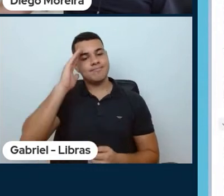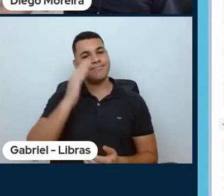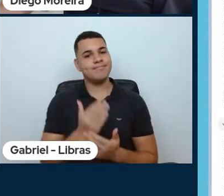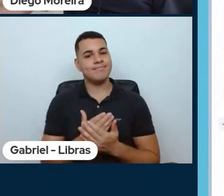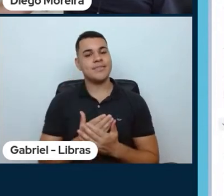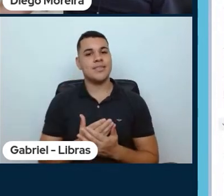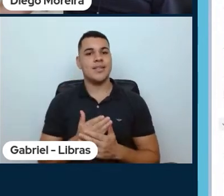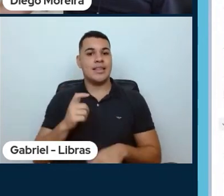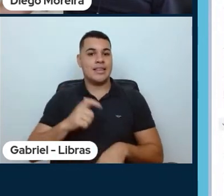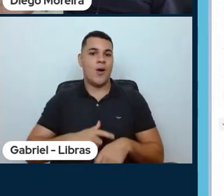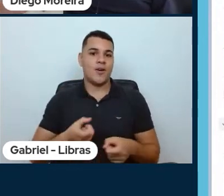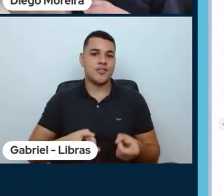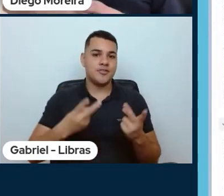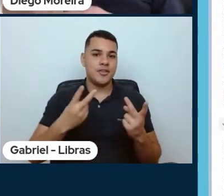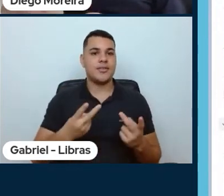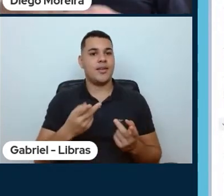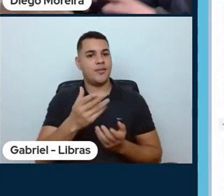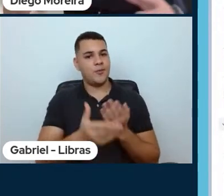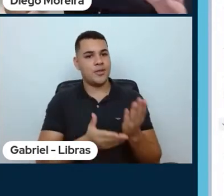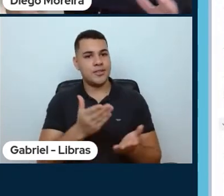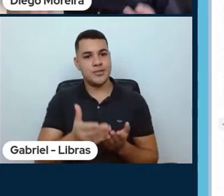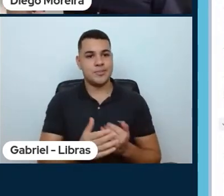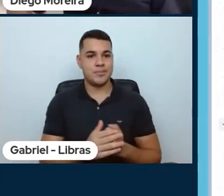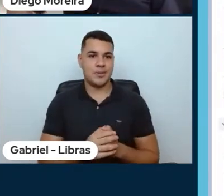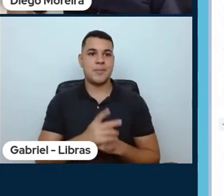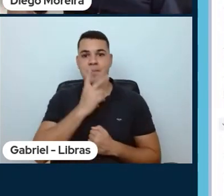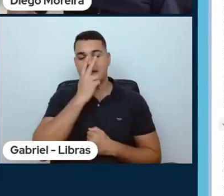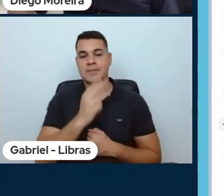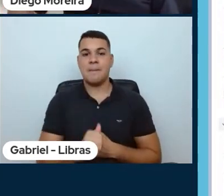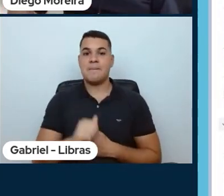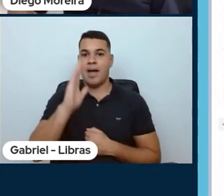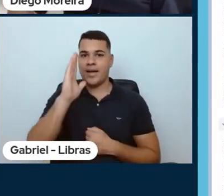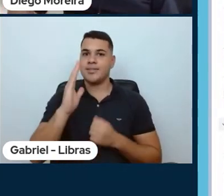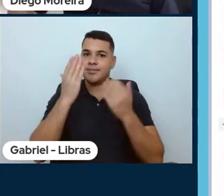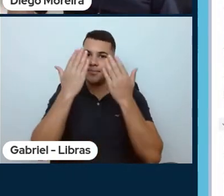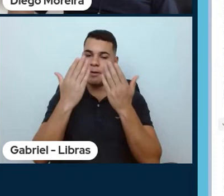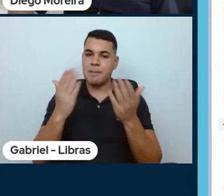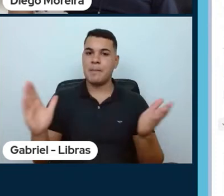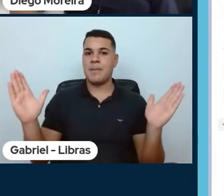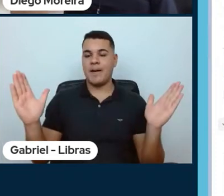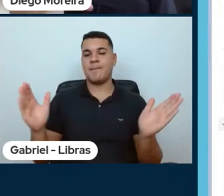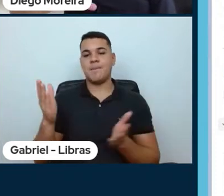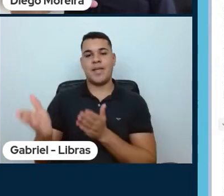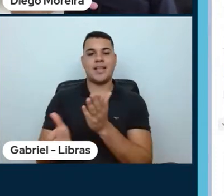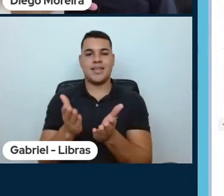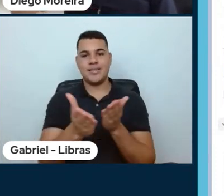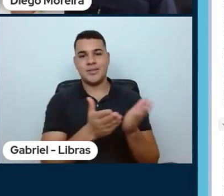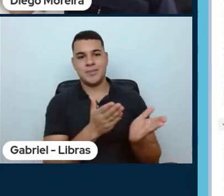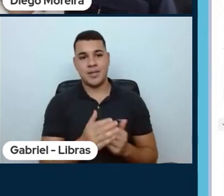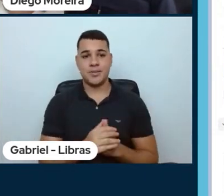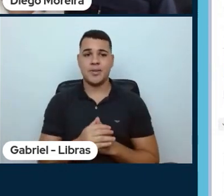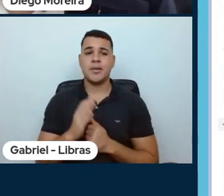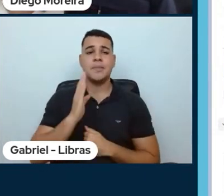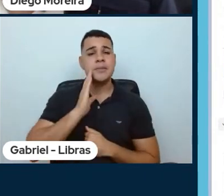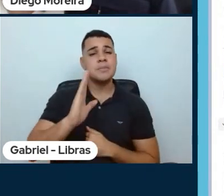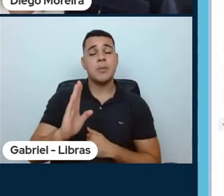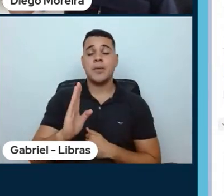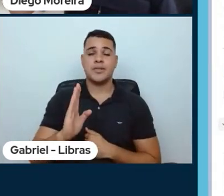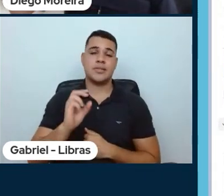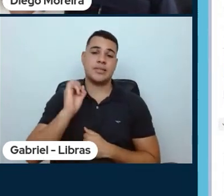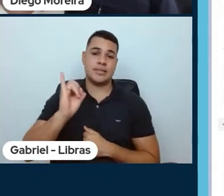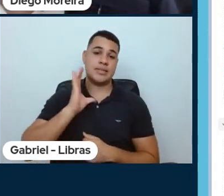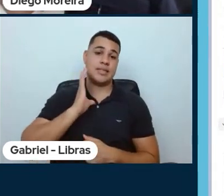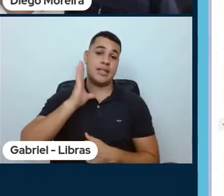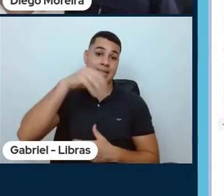na venda. Então a gente amplia, né, esse formato de atendimento, principalmente falando de multilínguas, né? Às